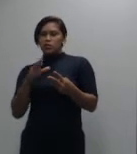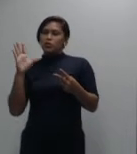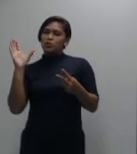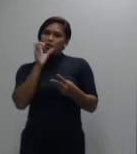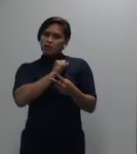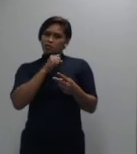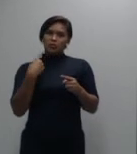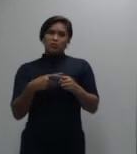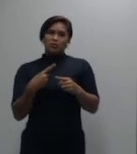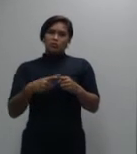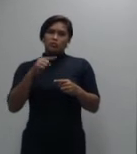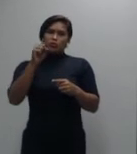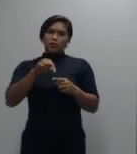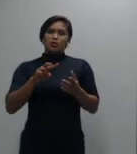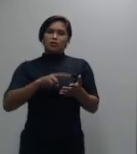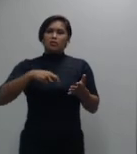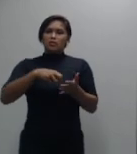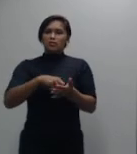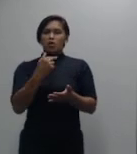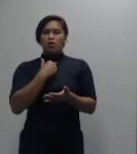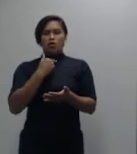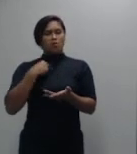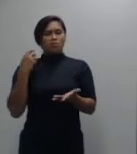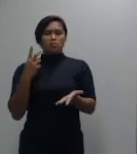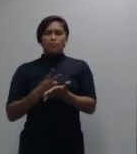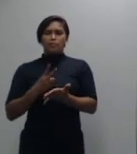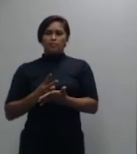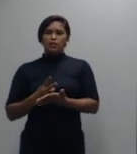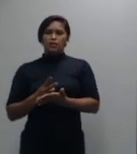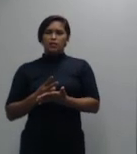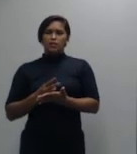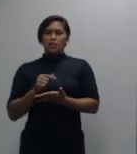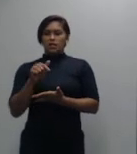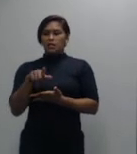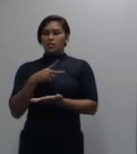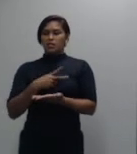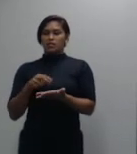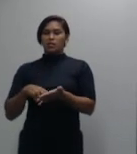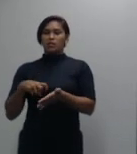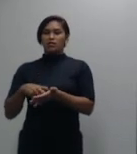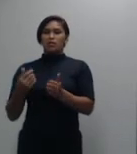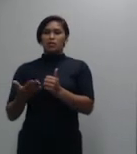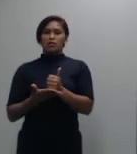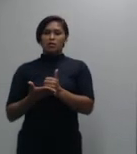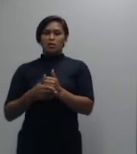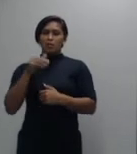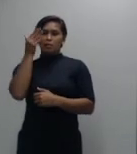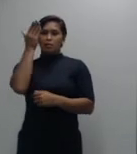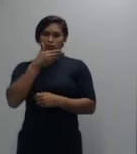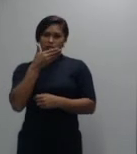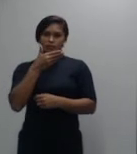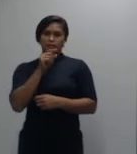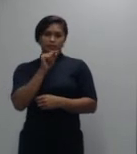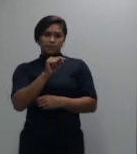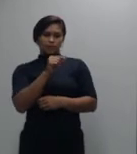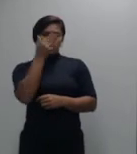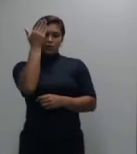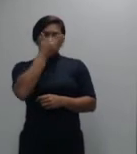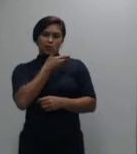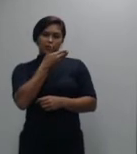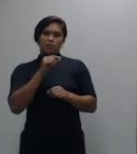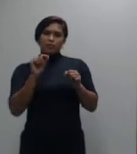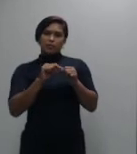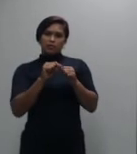porque essa sentença não pode ser homologada eu penso ser baseada numa prova obtida